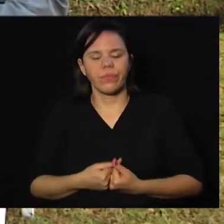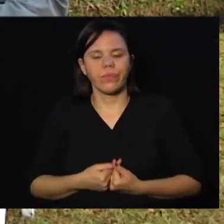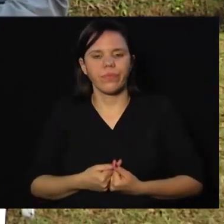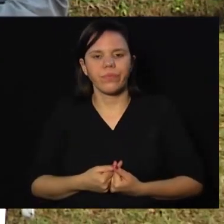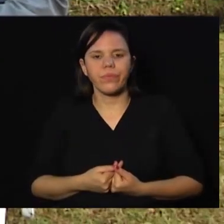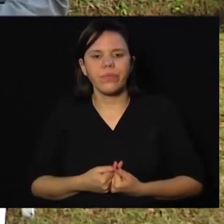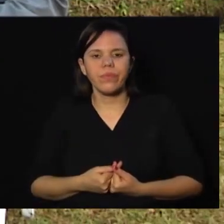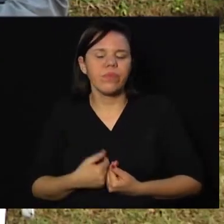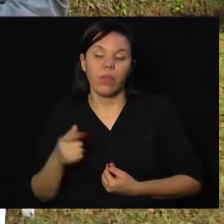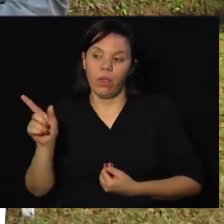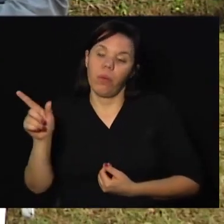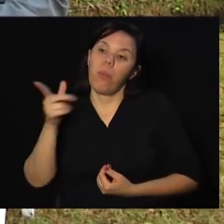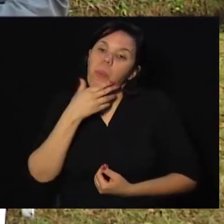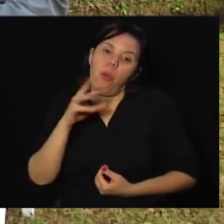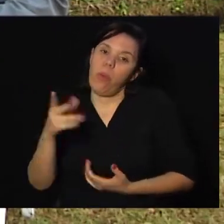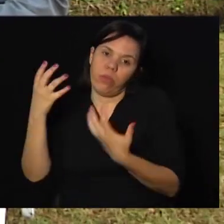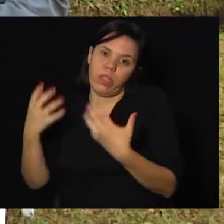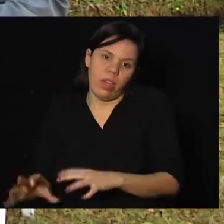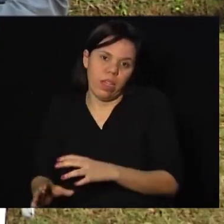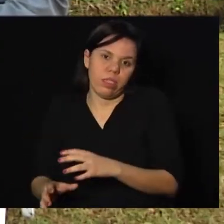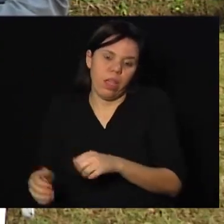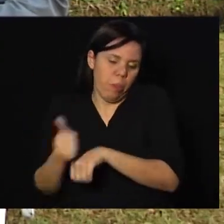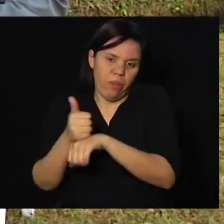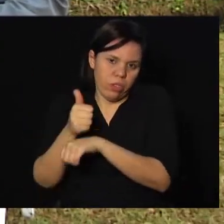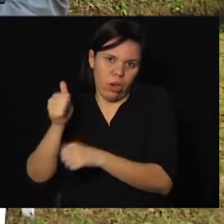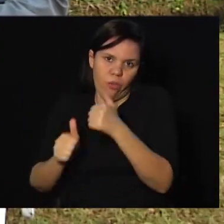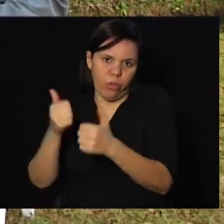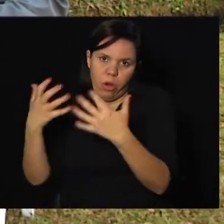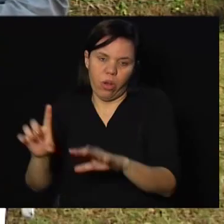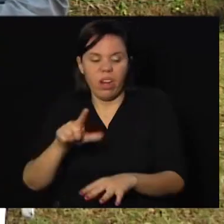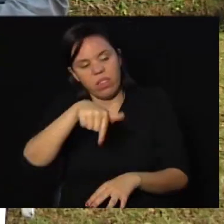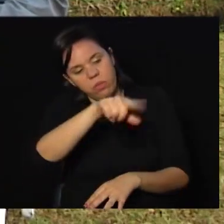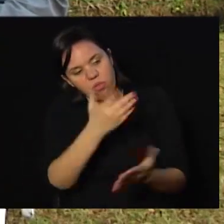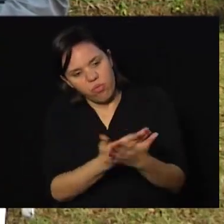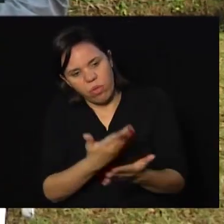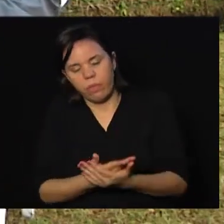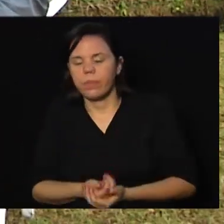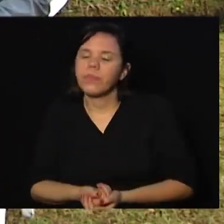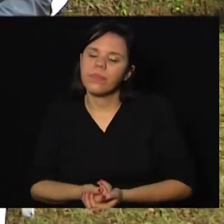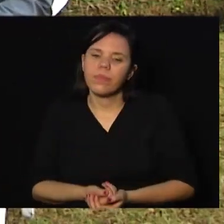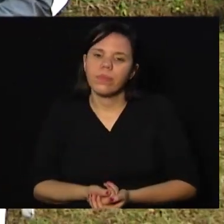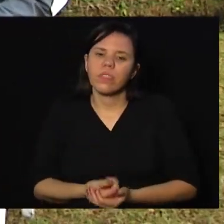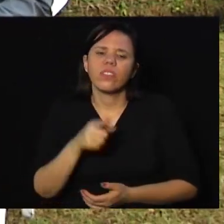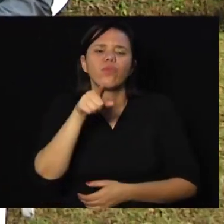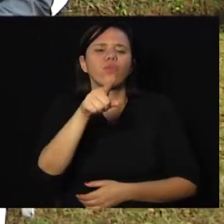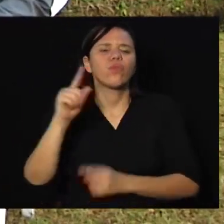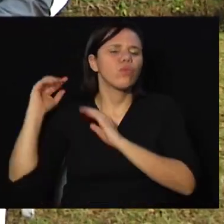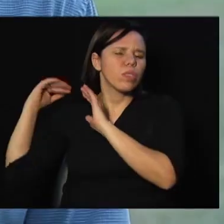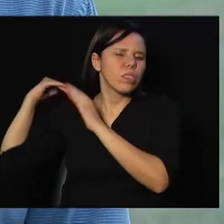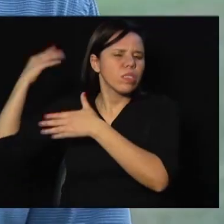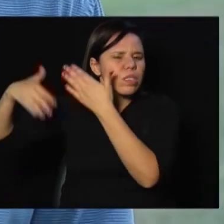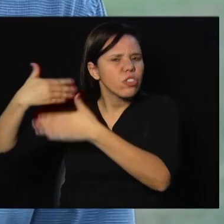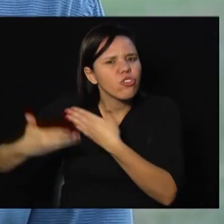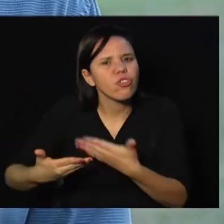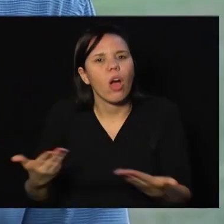E não queria ser jogador, não foi, né, porque queria estudar, então foi assim. Essa sua trajetória, se a gente